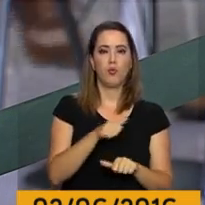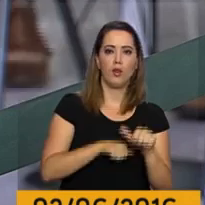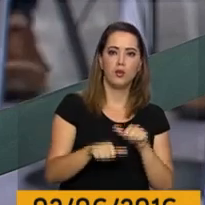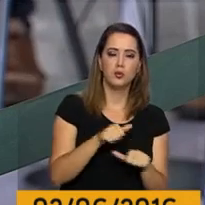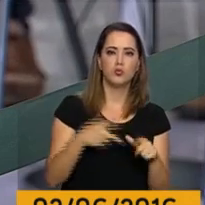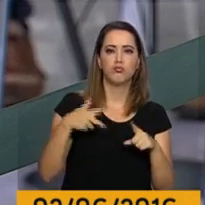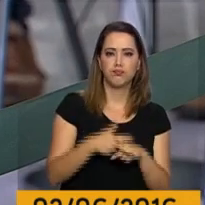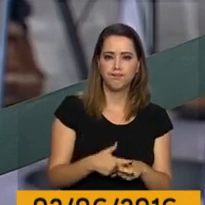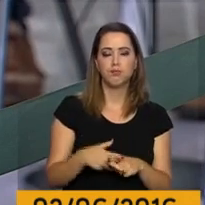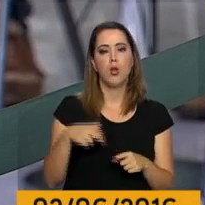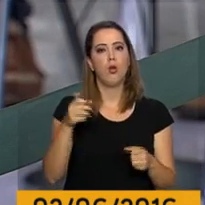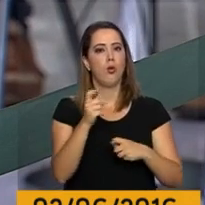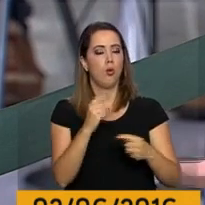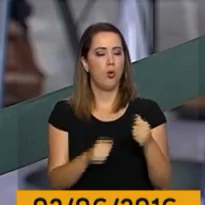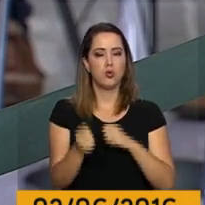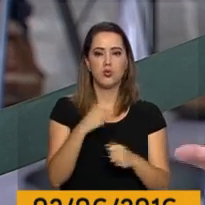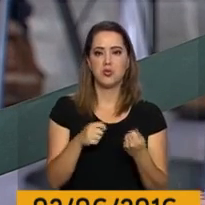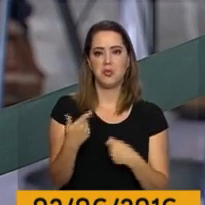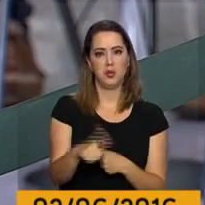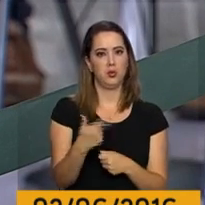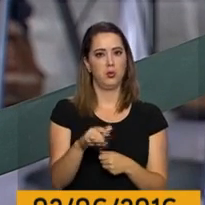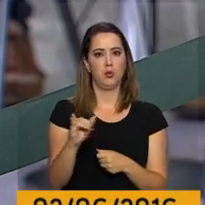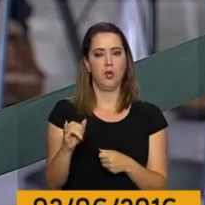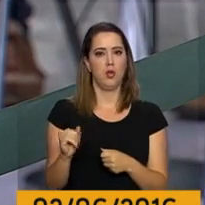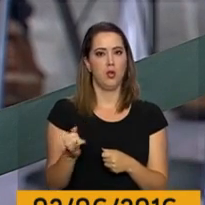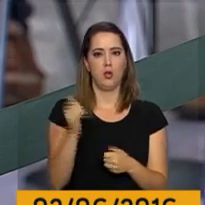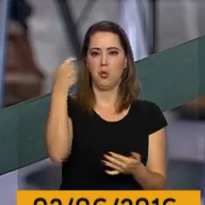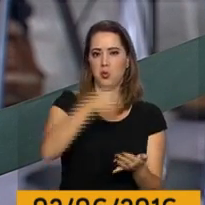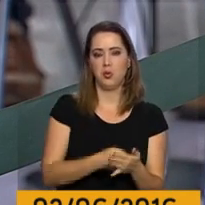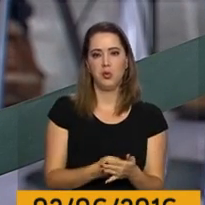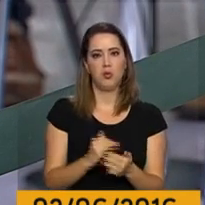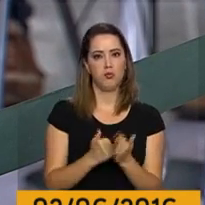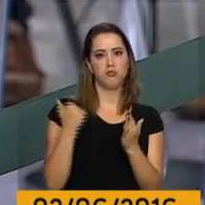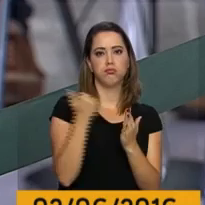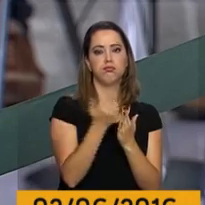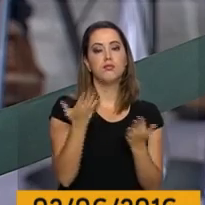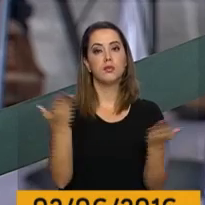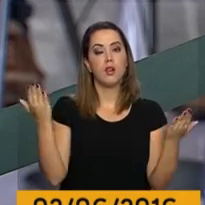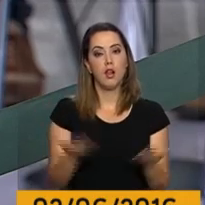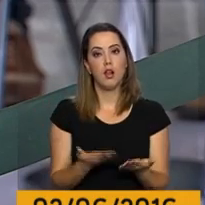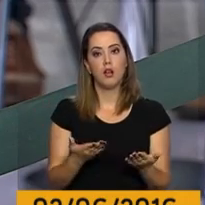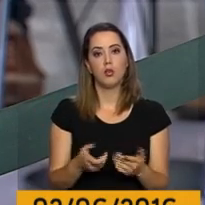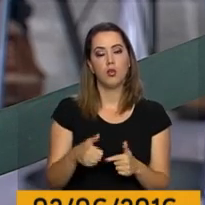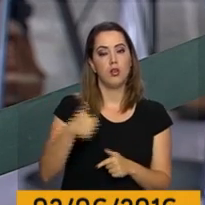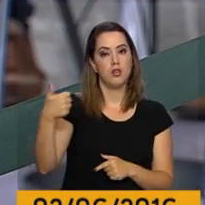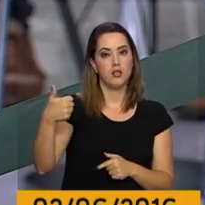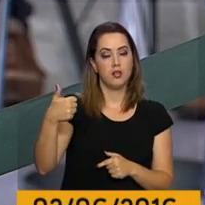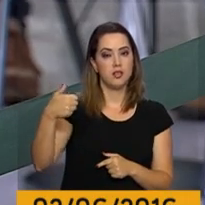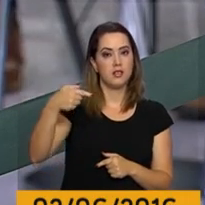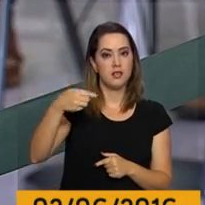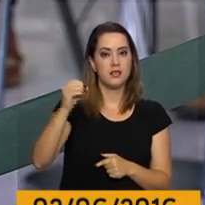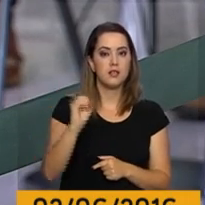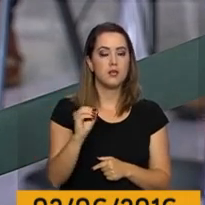orçamento, não quer subir imposto, e as medidas para conter gastos são todas no médio prazo. Eu quero saber se tem alguma medida para conter esse rombo de 170